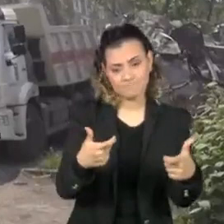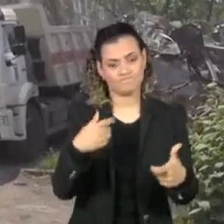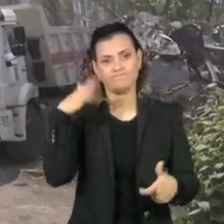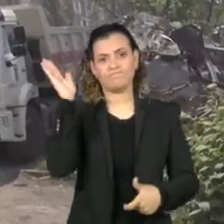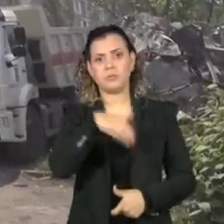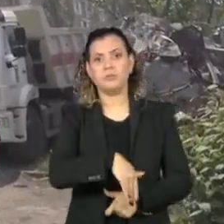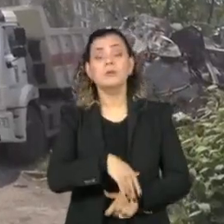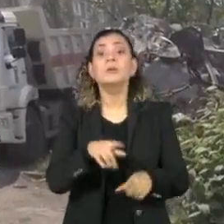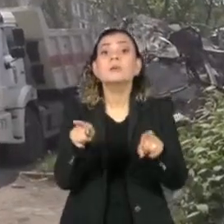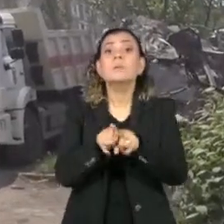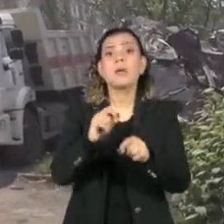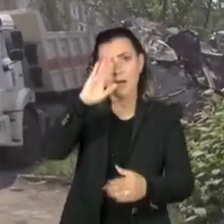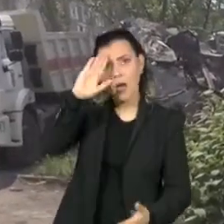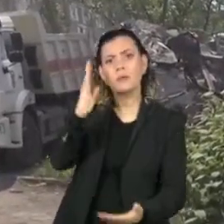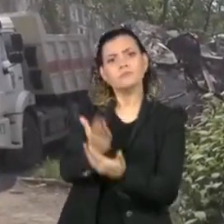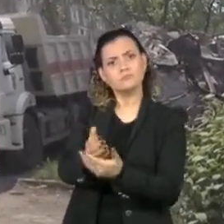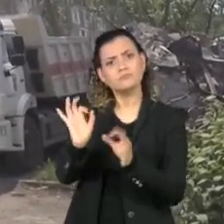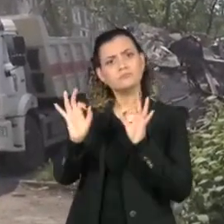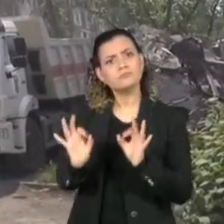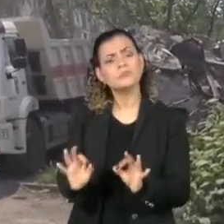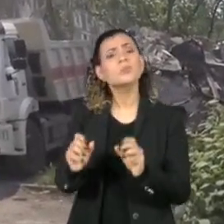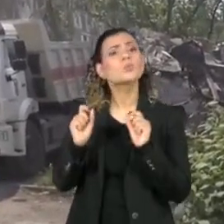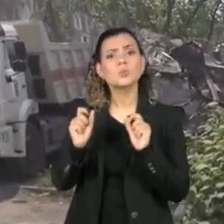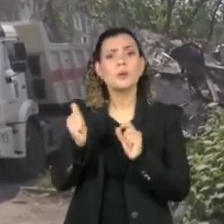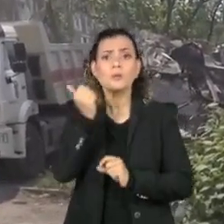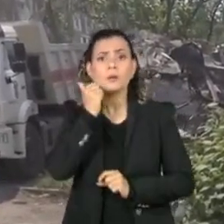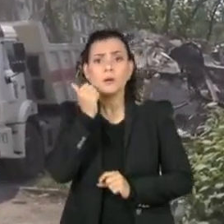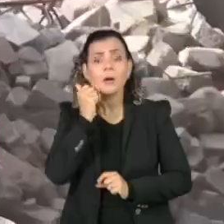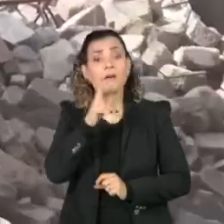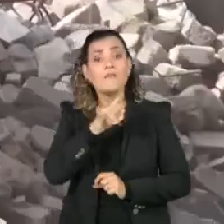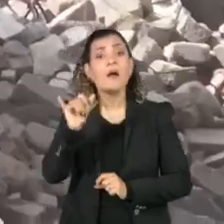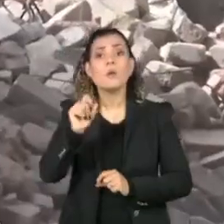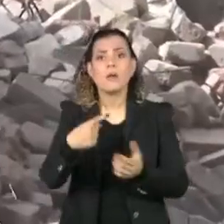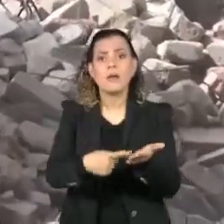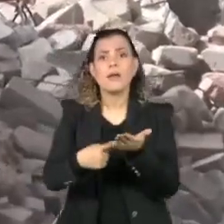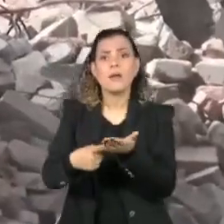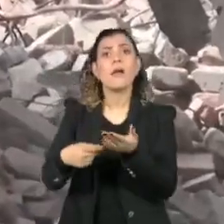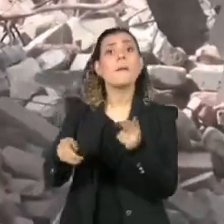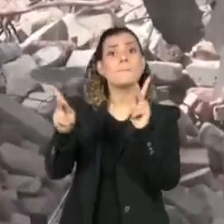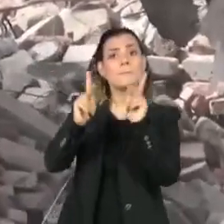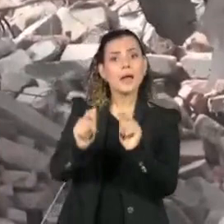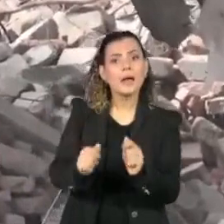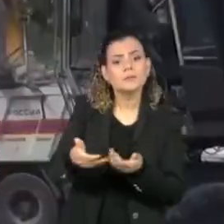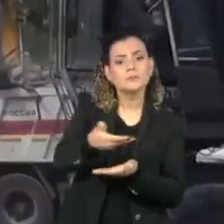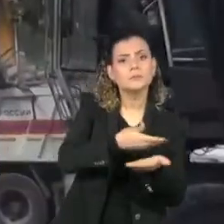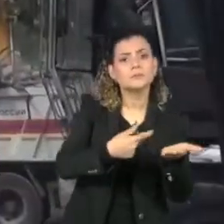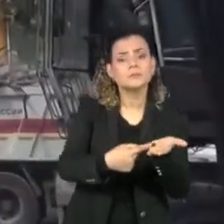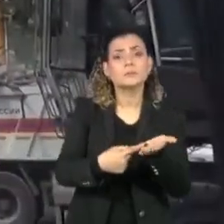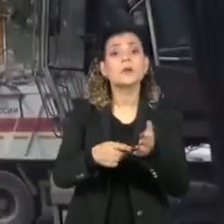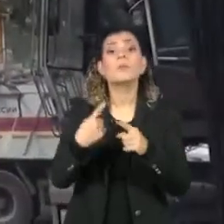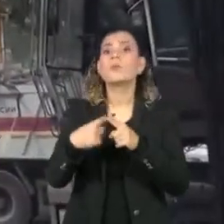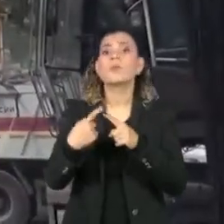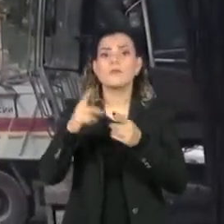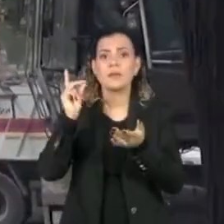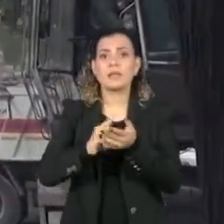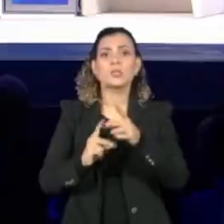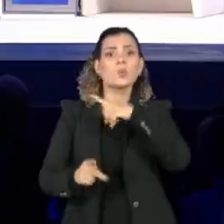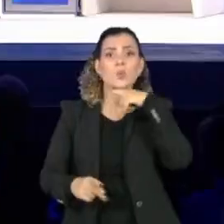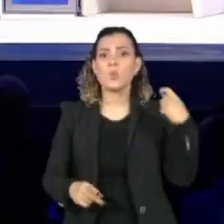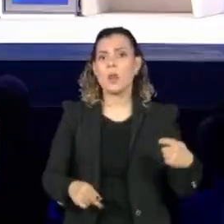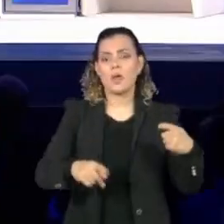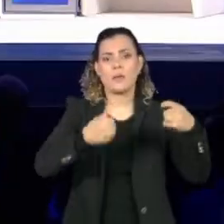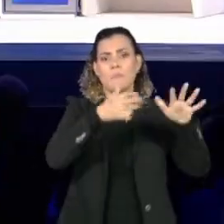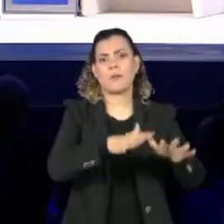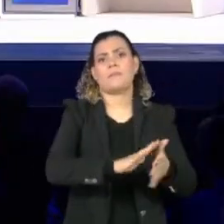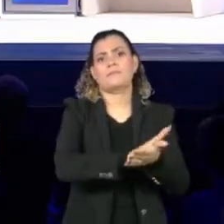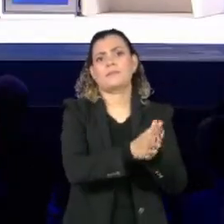e disse que ele acredita que Moscou só negociar a paz quando perceber que não destruir a Ucrânia